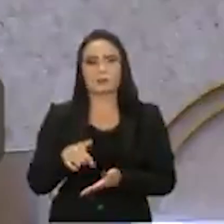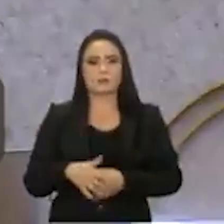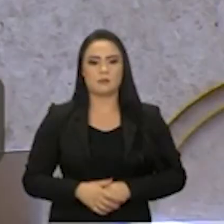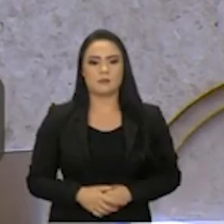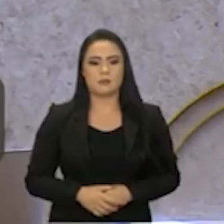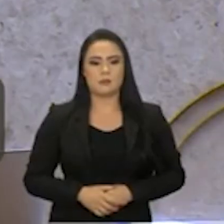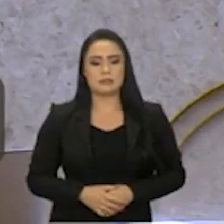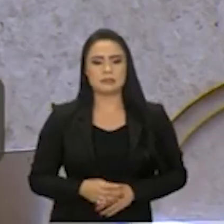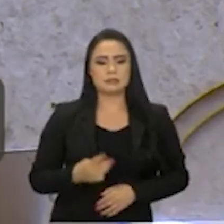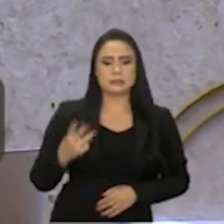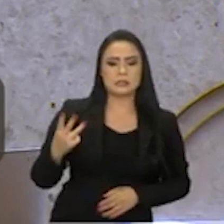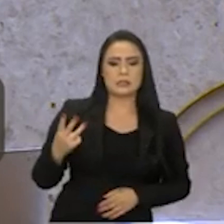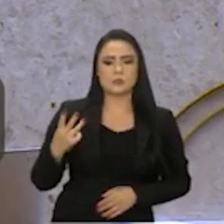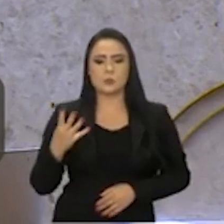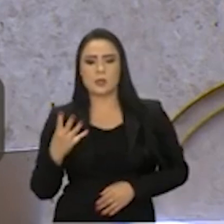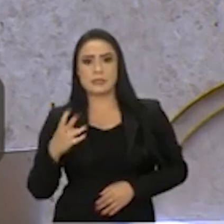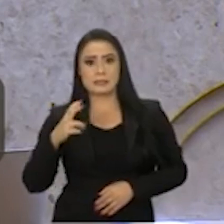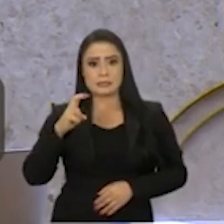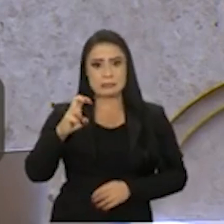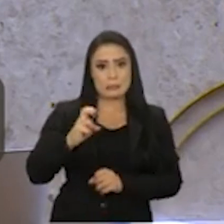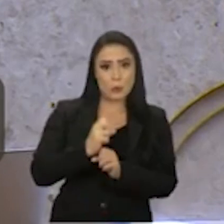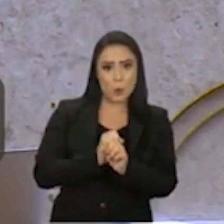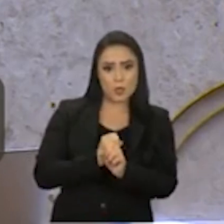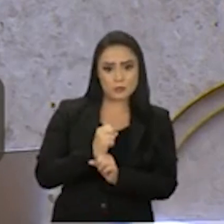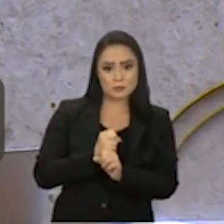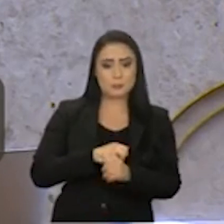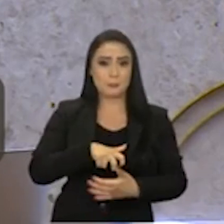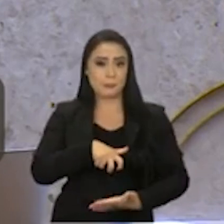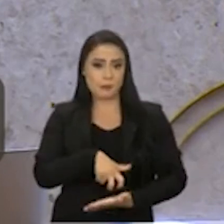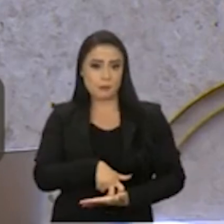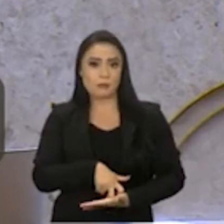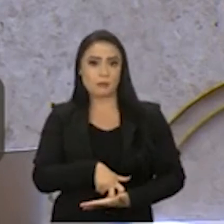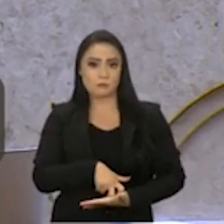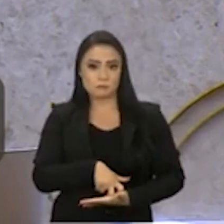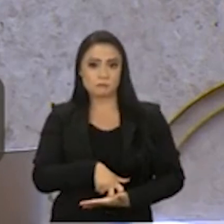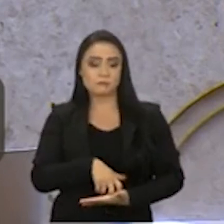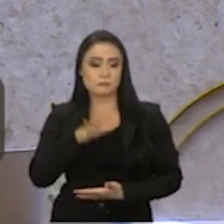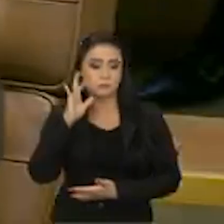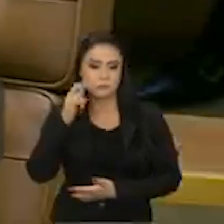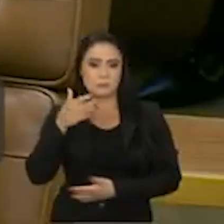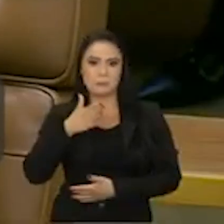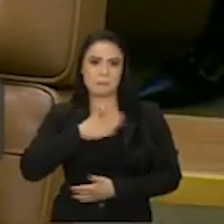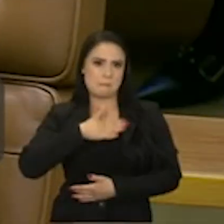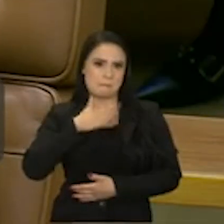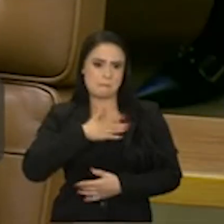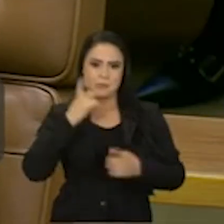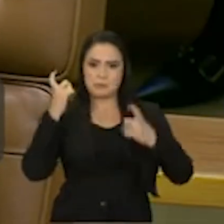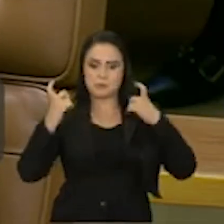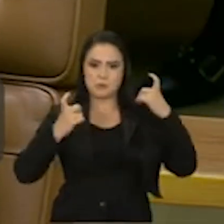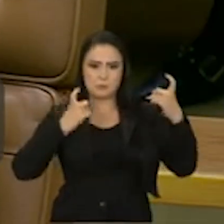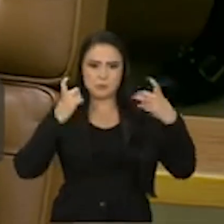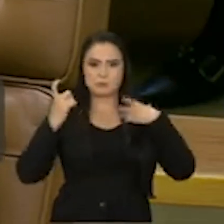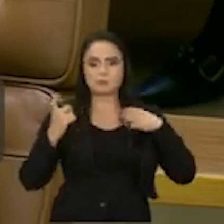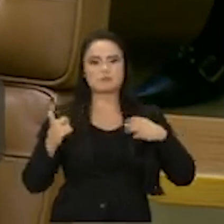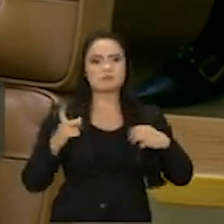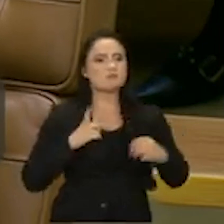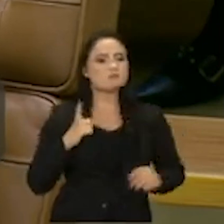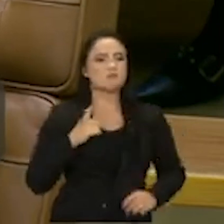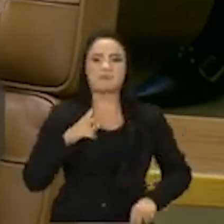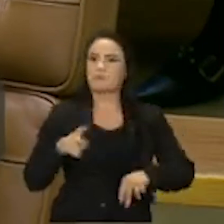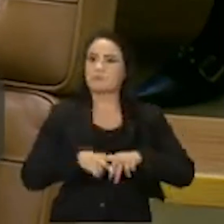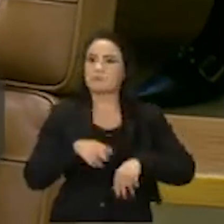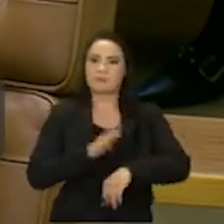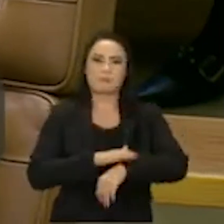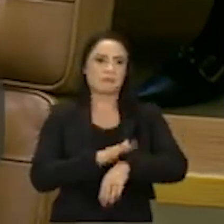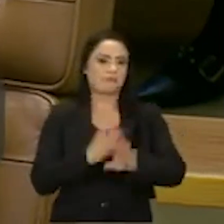levaria 3, 4, às vezes 5 anos para a pena. Essa é a minha preocupação. Não, mas com a prisão provisória, ele já